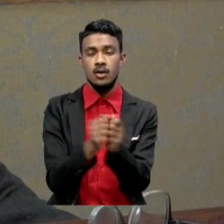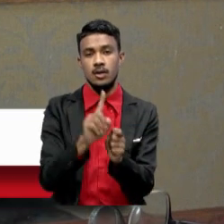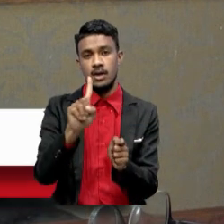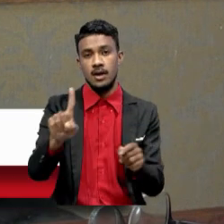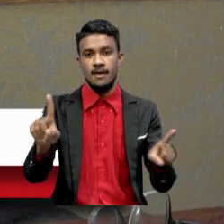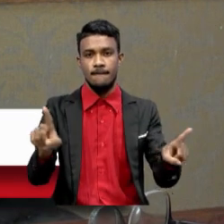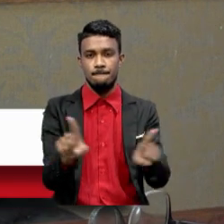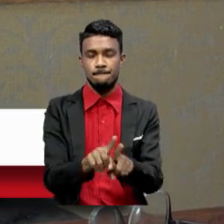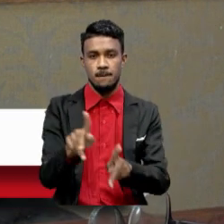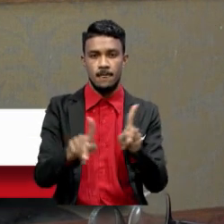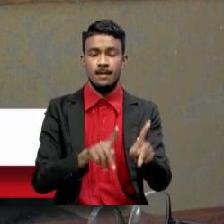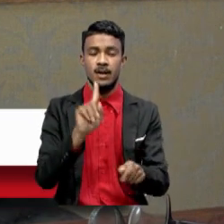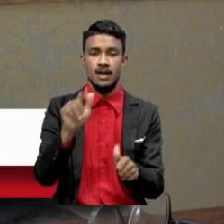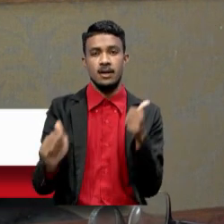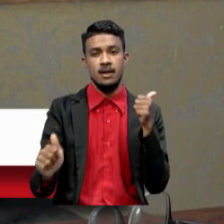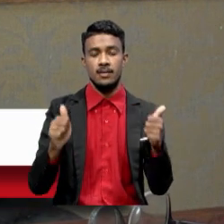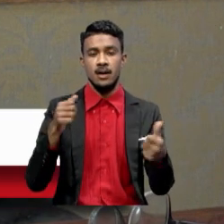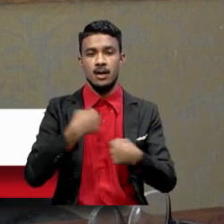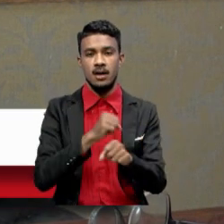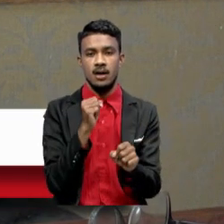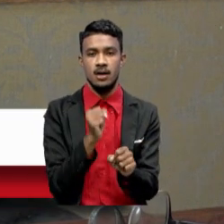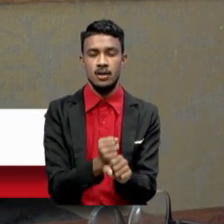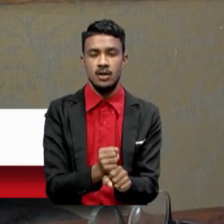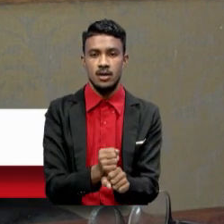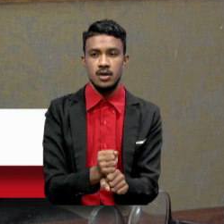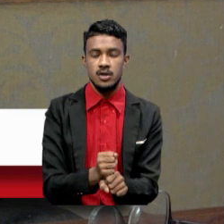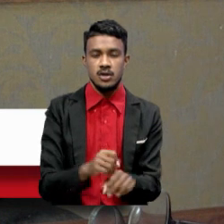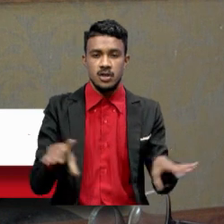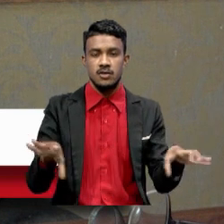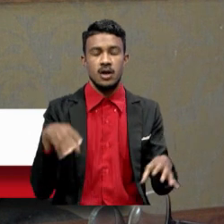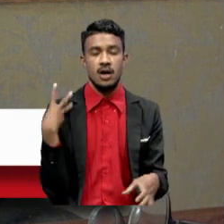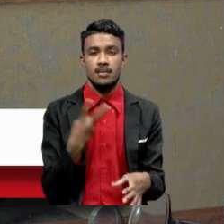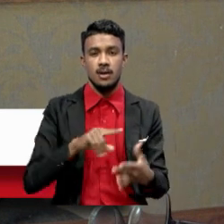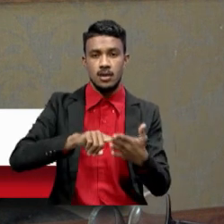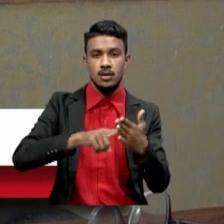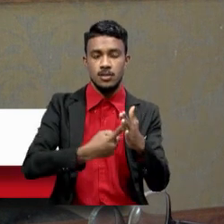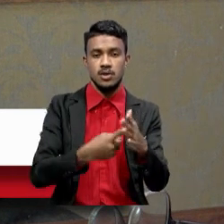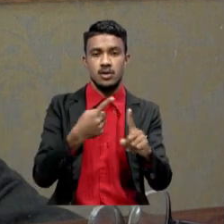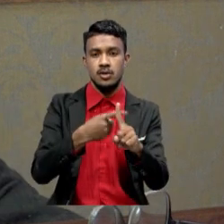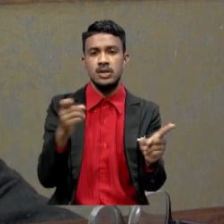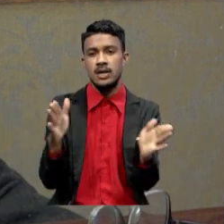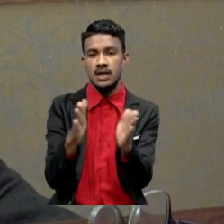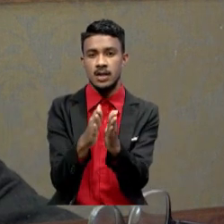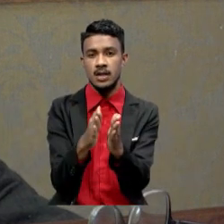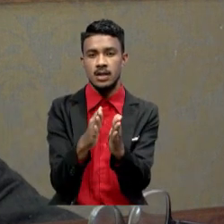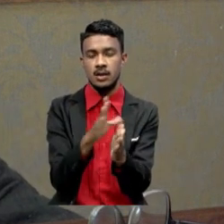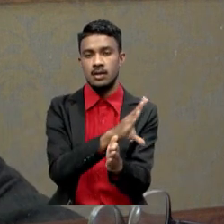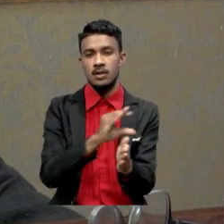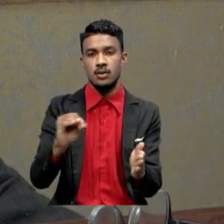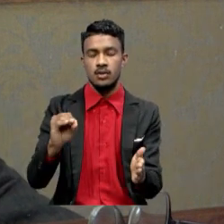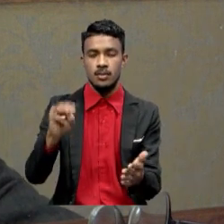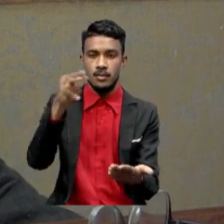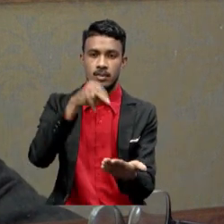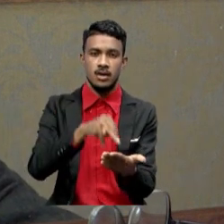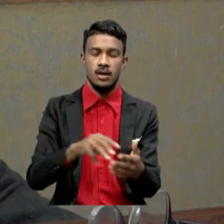nessa é uma neve que halo infração é né normalmente a minha rua se a rua se kik mil né nia